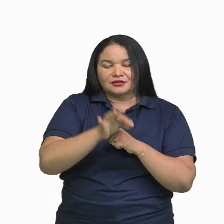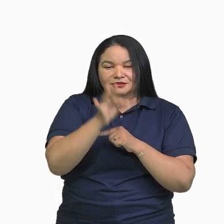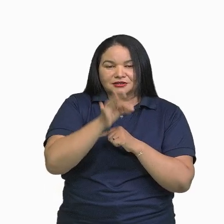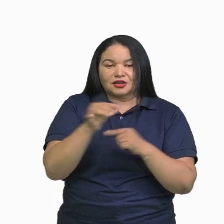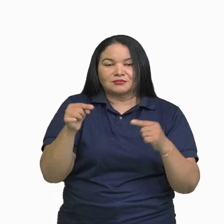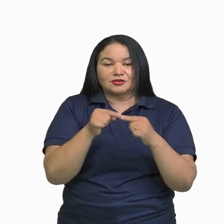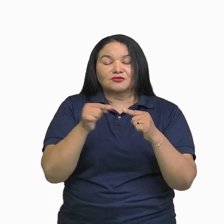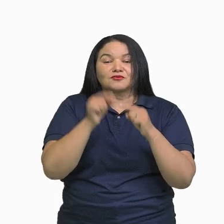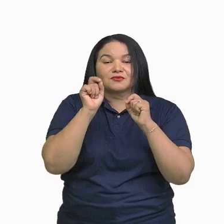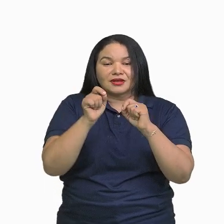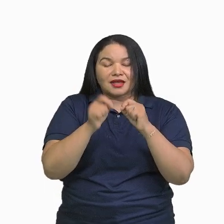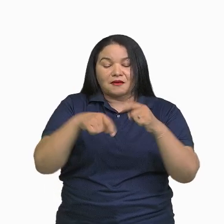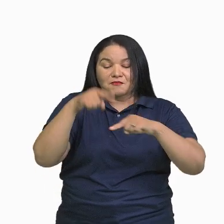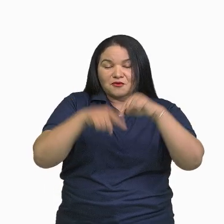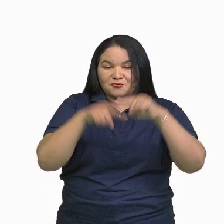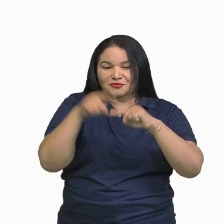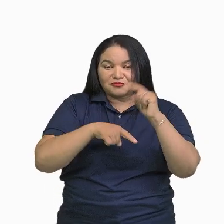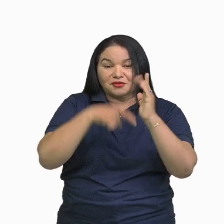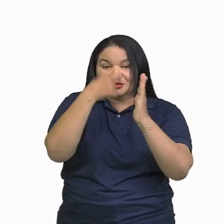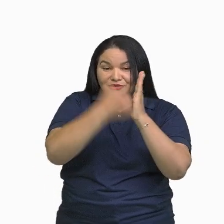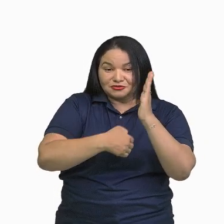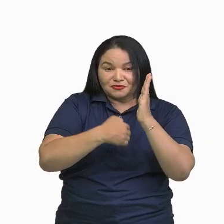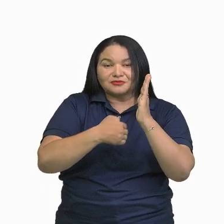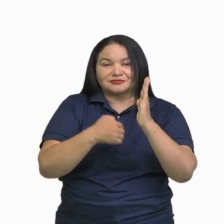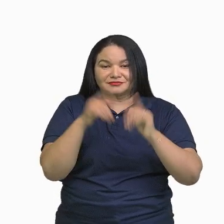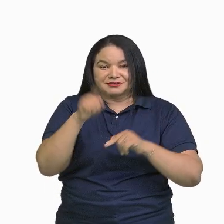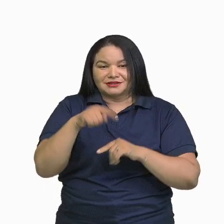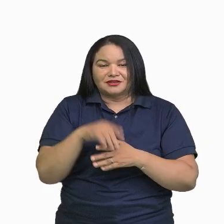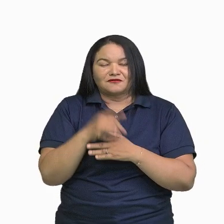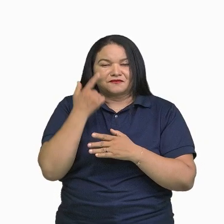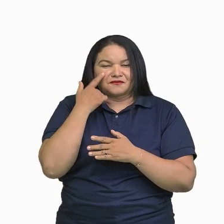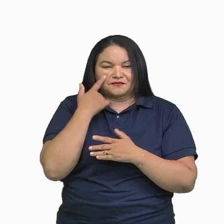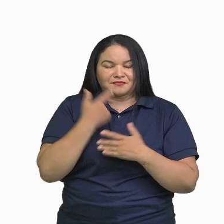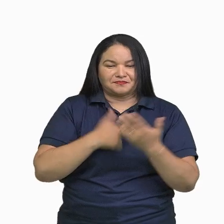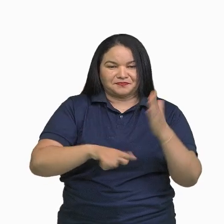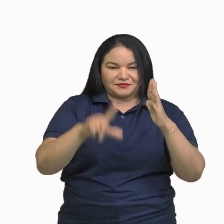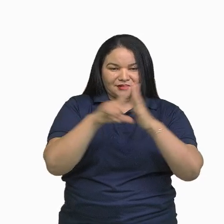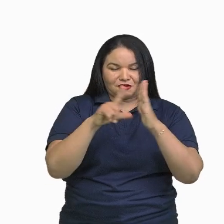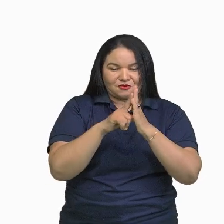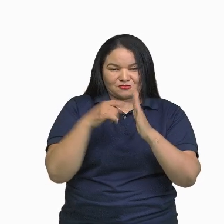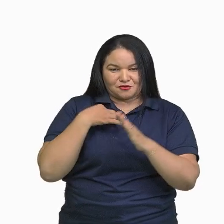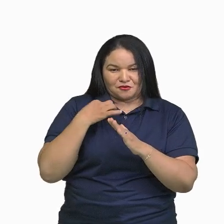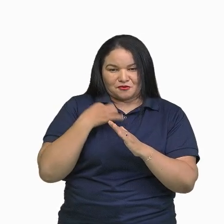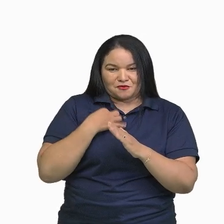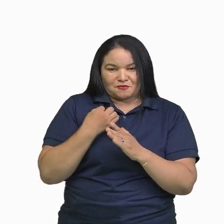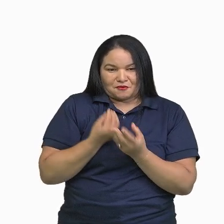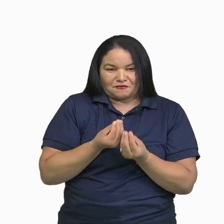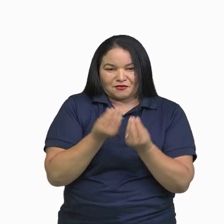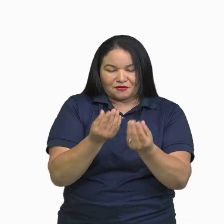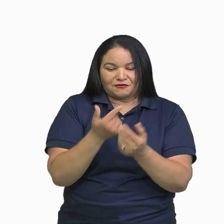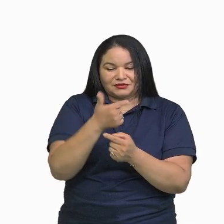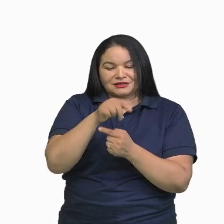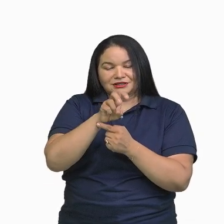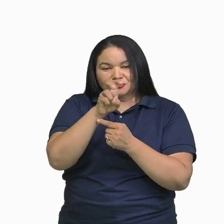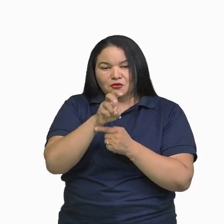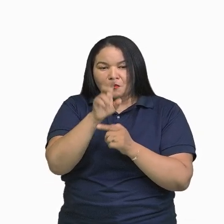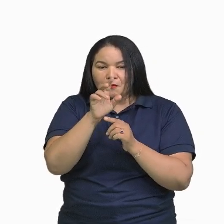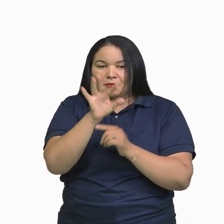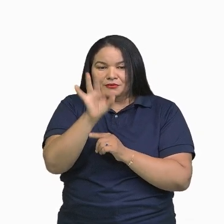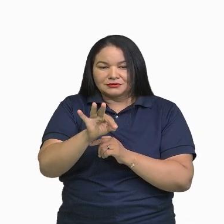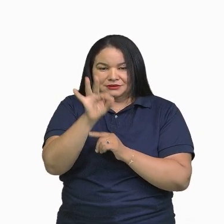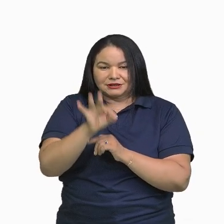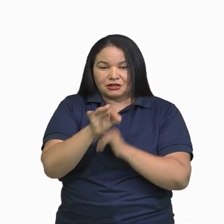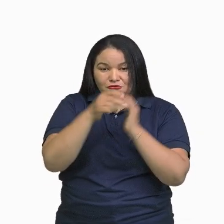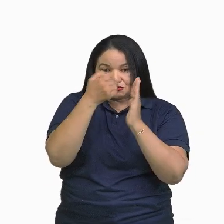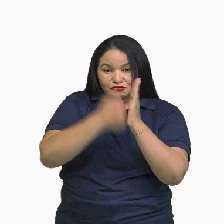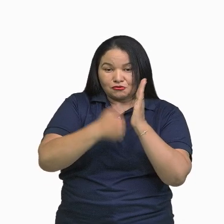produtos, algo que nós adoramos. E olha a situação, uma loja de roupas está oferecendo um desconto de 25% em todos os